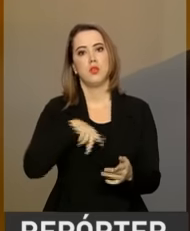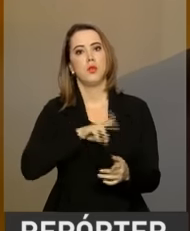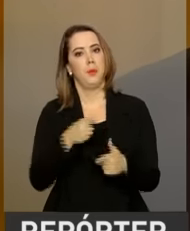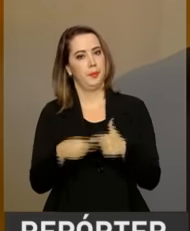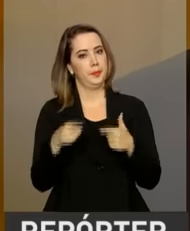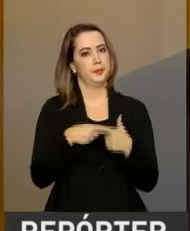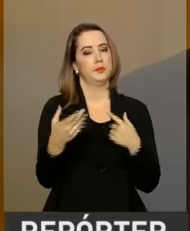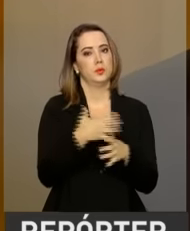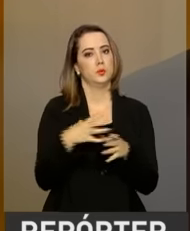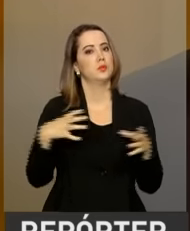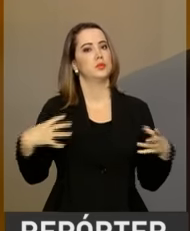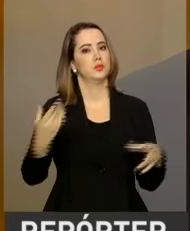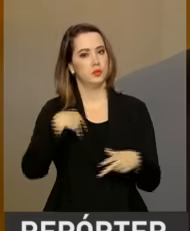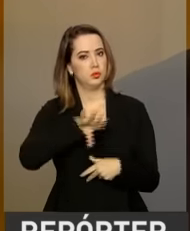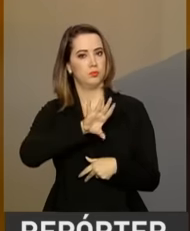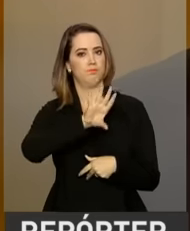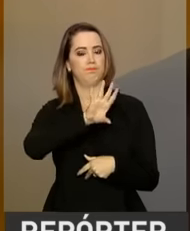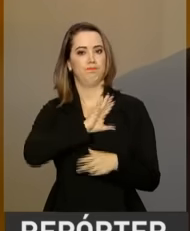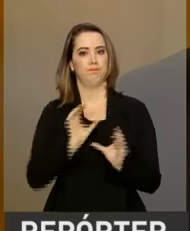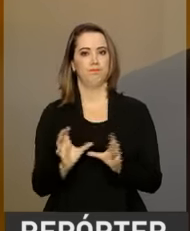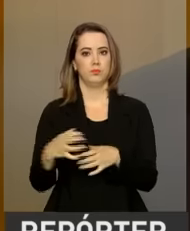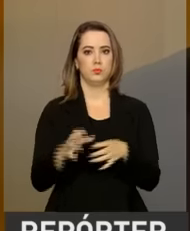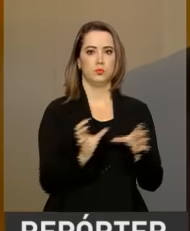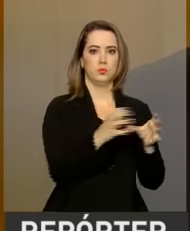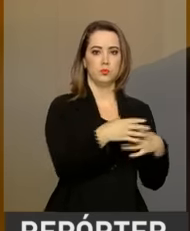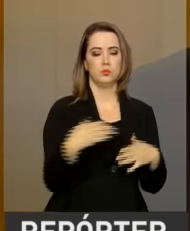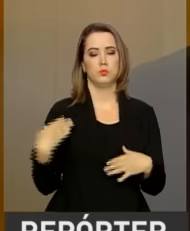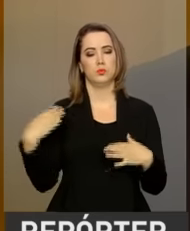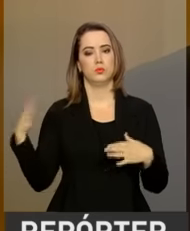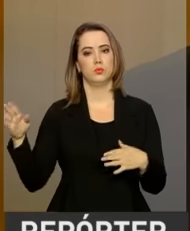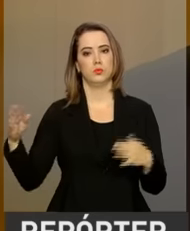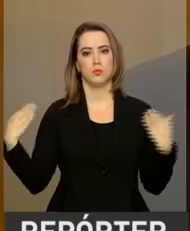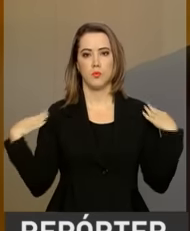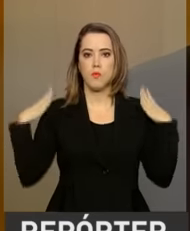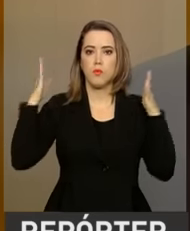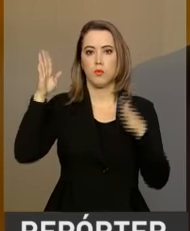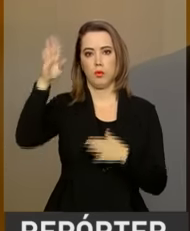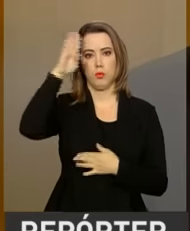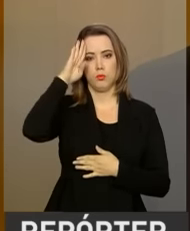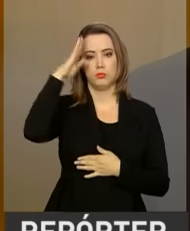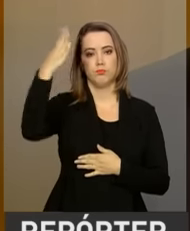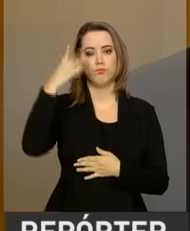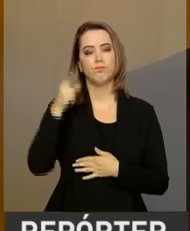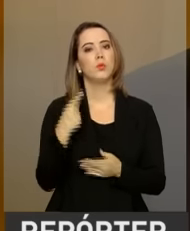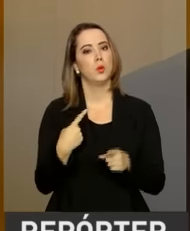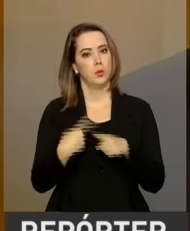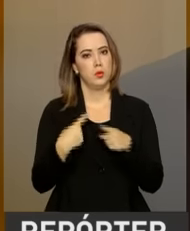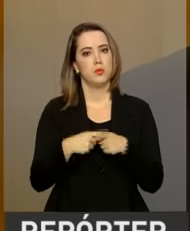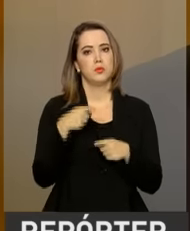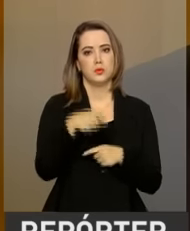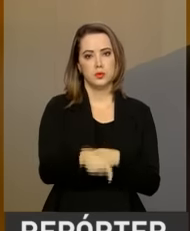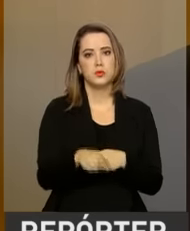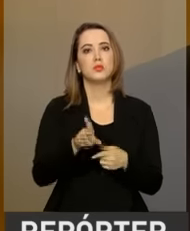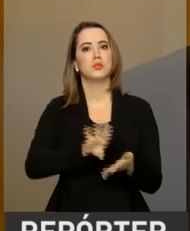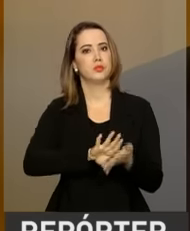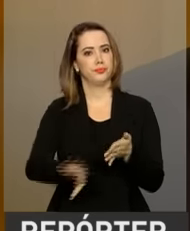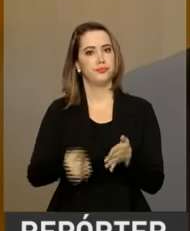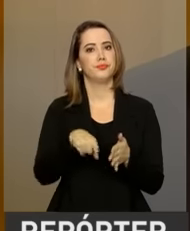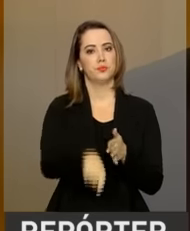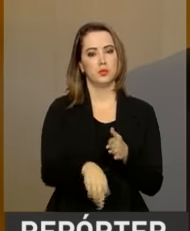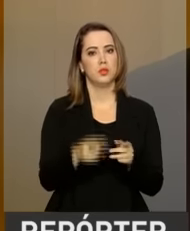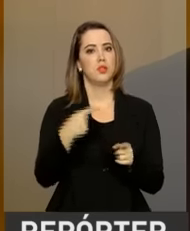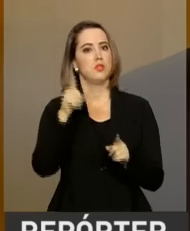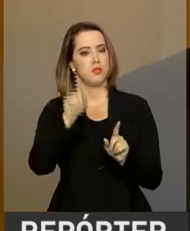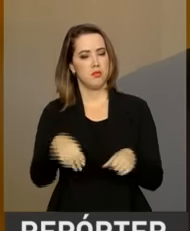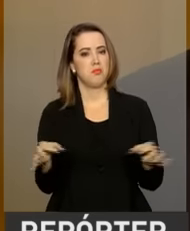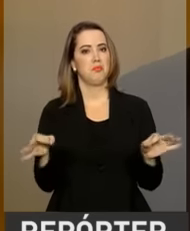para as nossas instituições e por isso que ele ao ser revogado significa